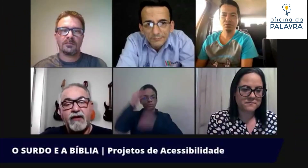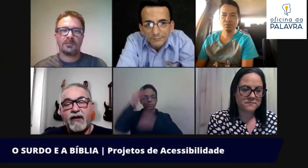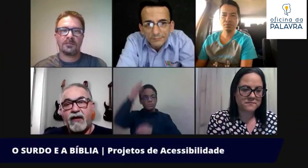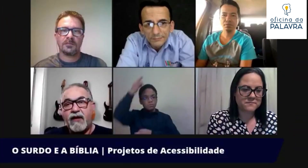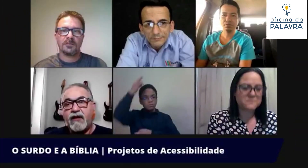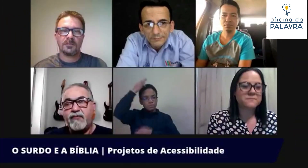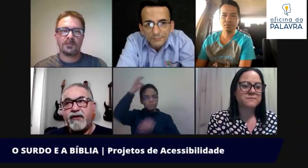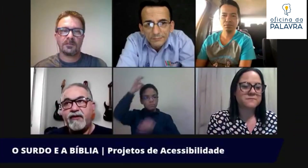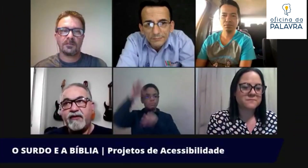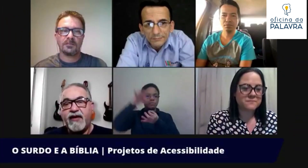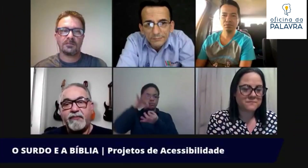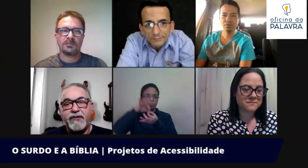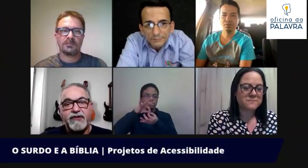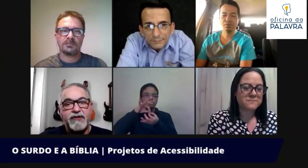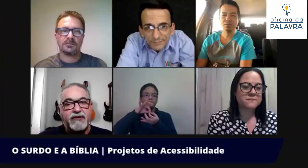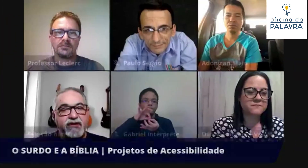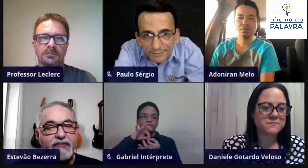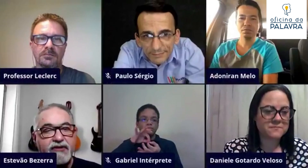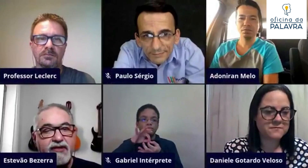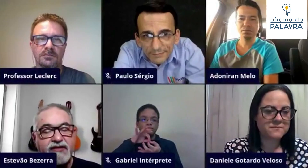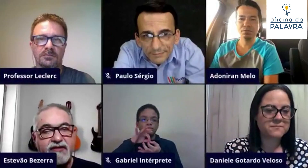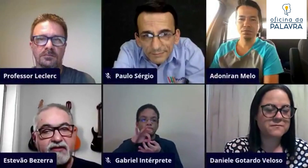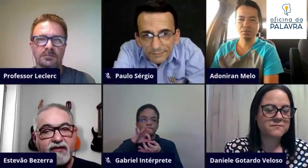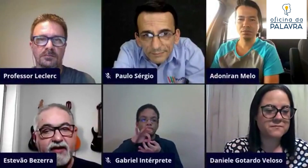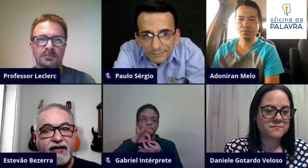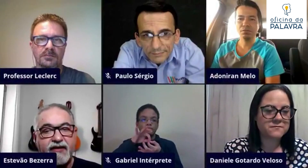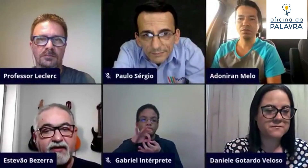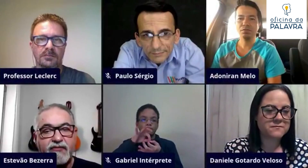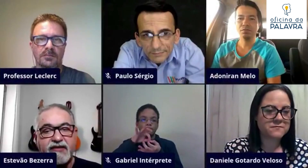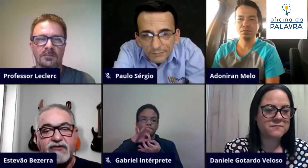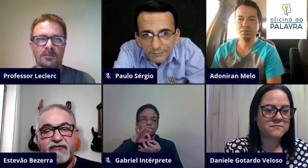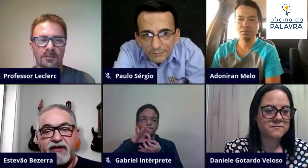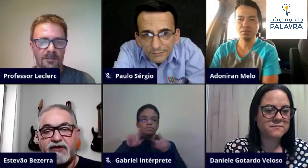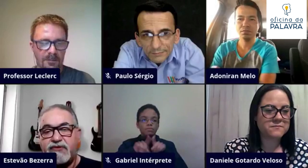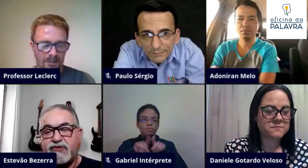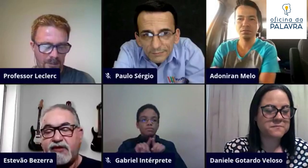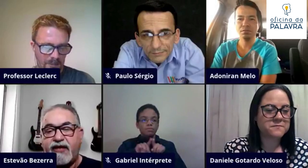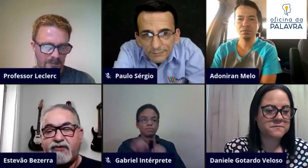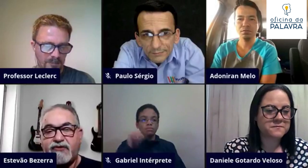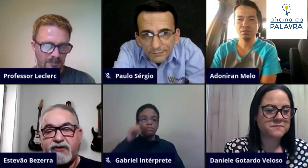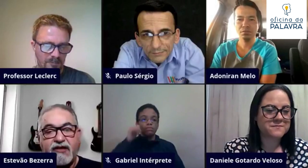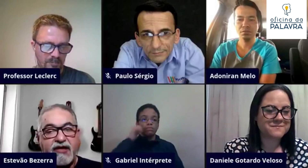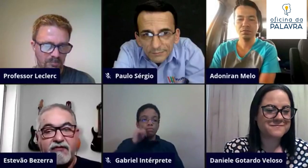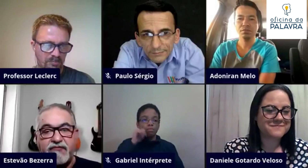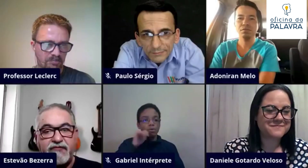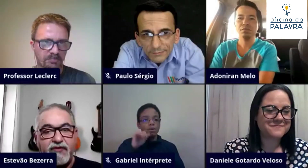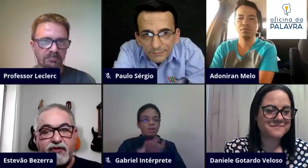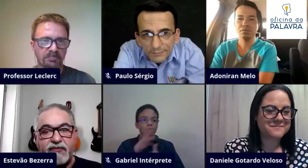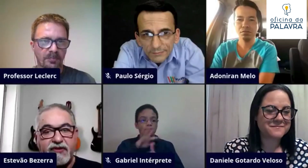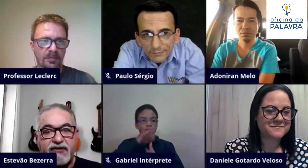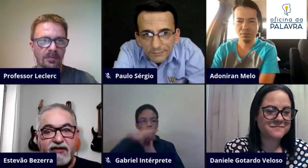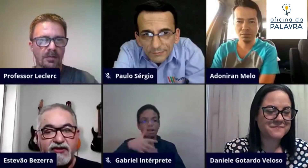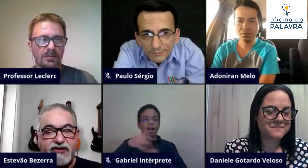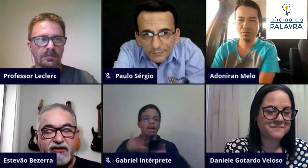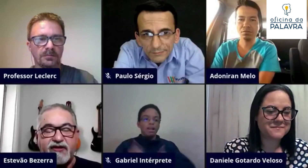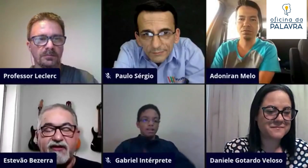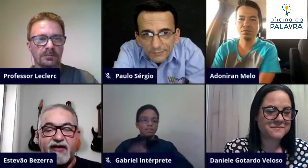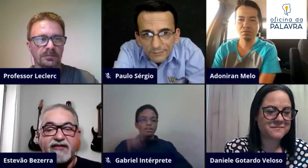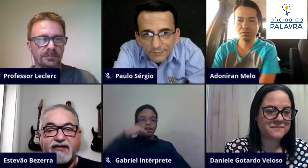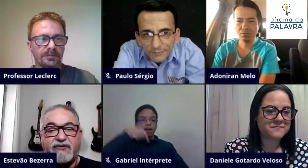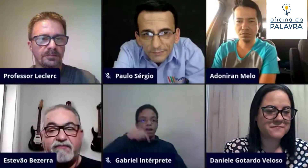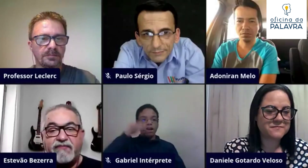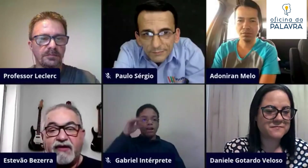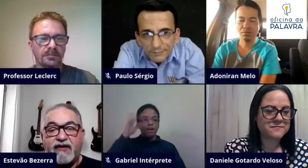Lois, uma intérprete de Libras, nascida e criada aqui no Brasil, filha de missionários, viveu Libras desde